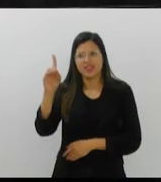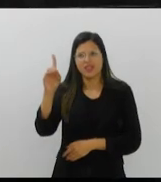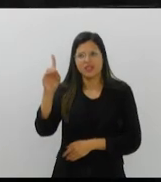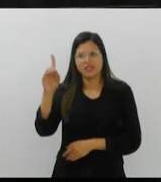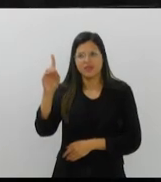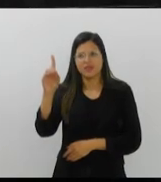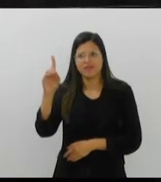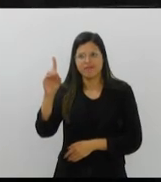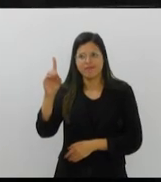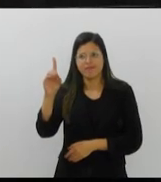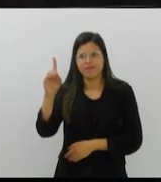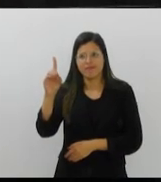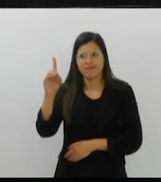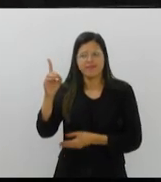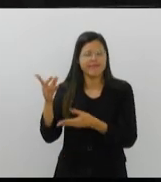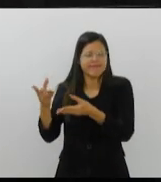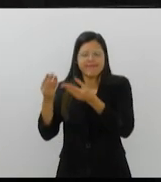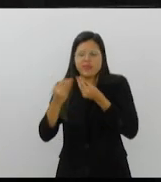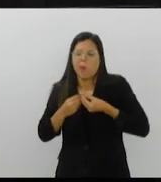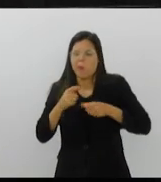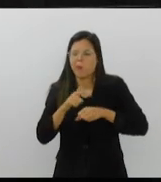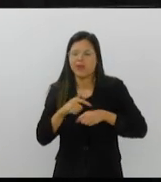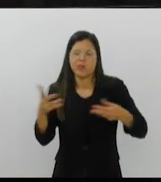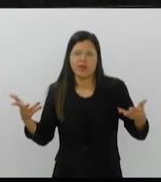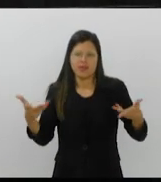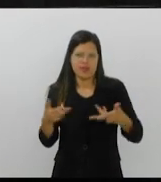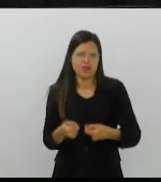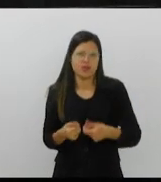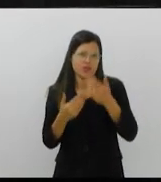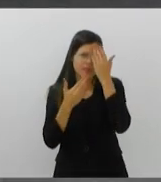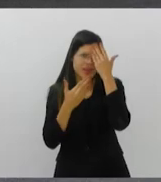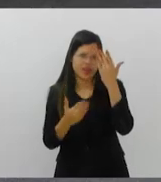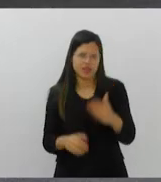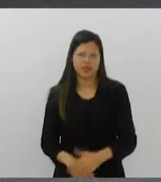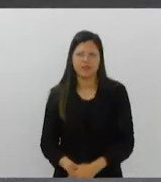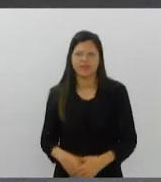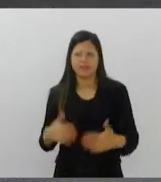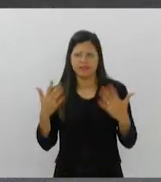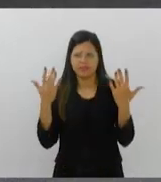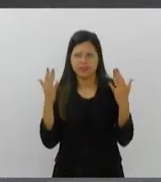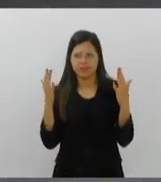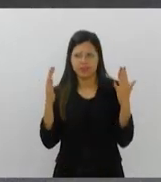Deus me proporcionou um momento tão maravilhoso como esse. Obrigado.